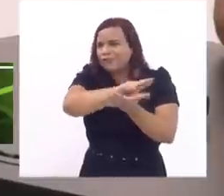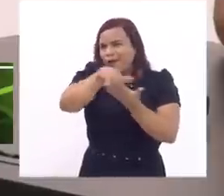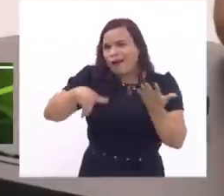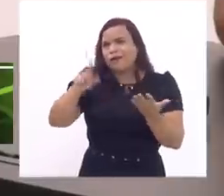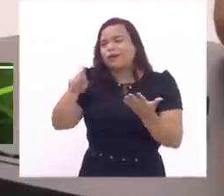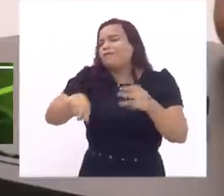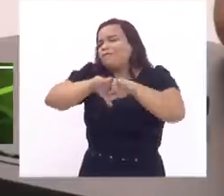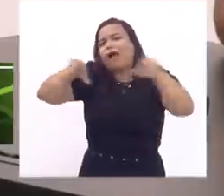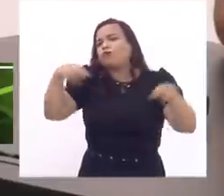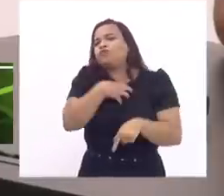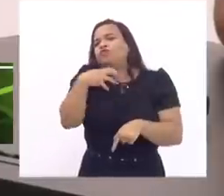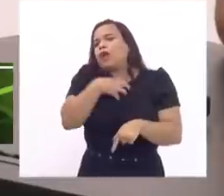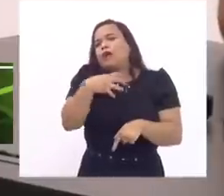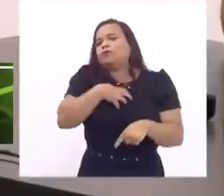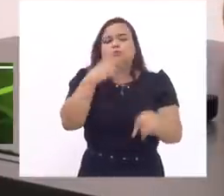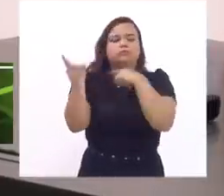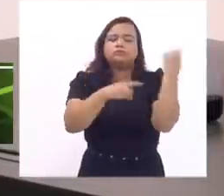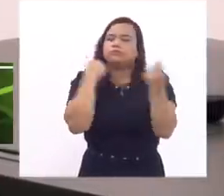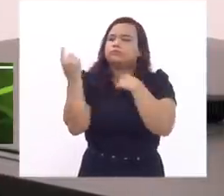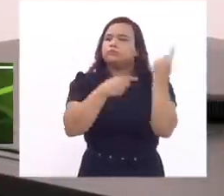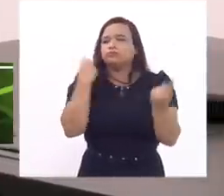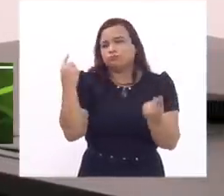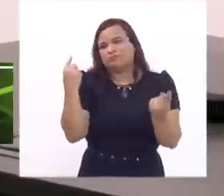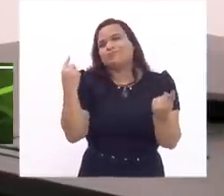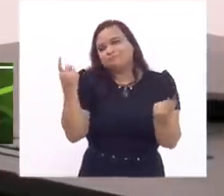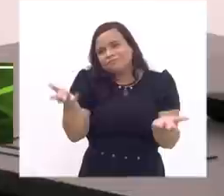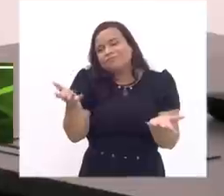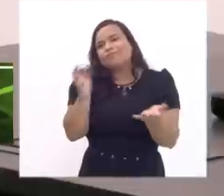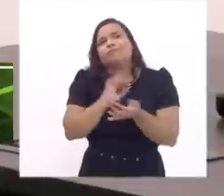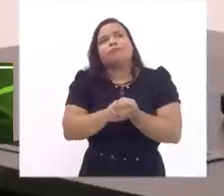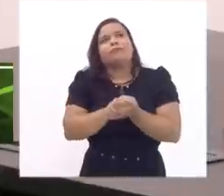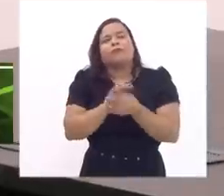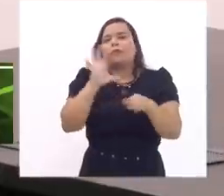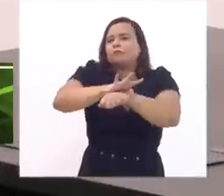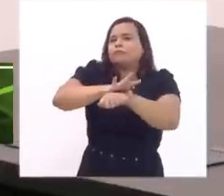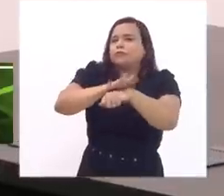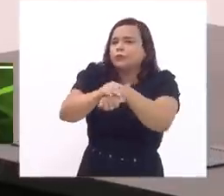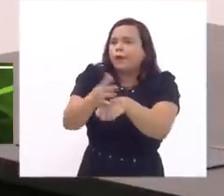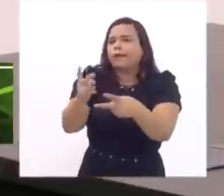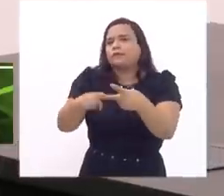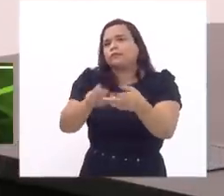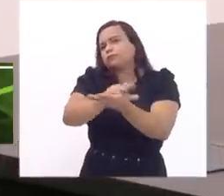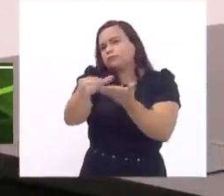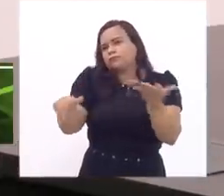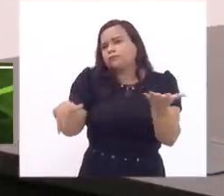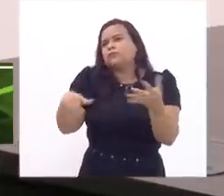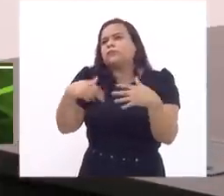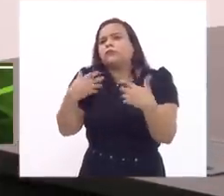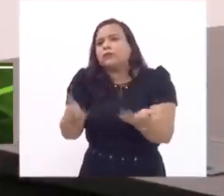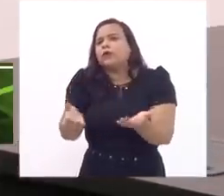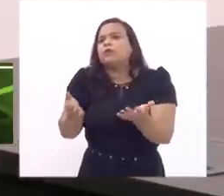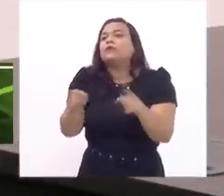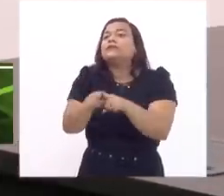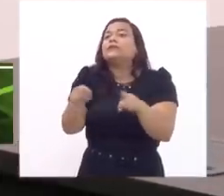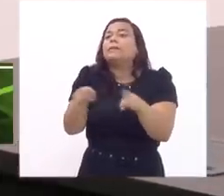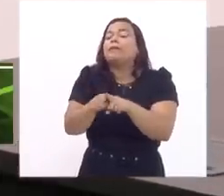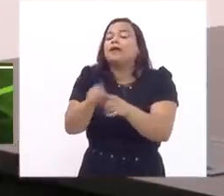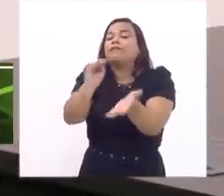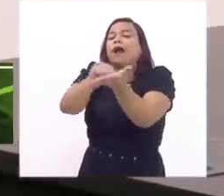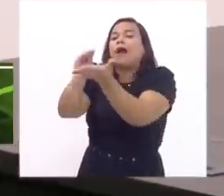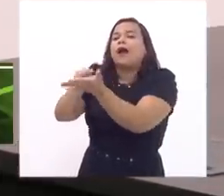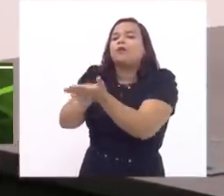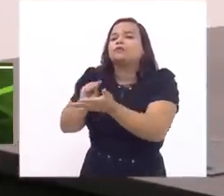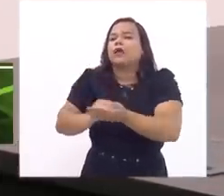retirada da vida ou de adoecimento da vida das pessoas. Então, por exemplo, o epistemicídio acadêmico, ou seja, a ausência de